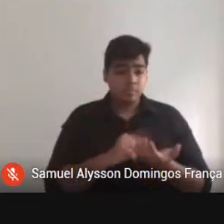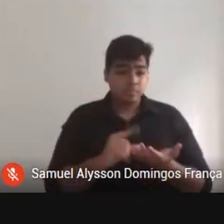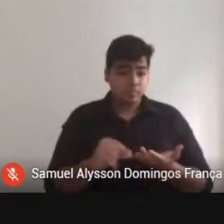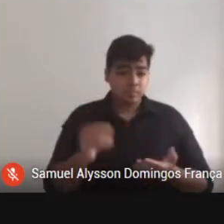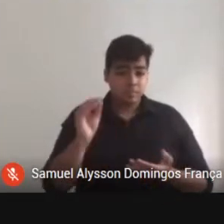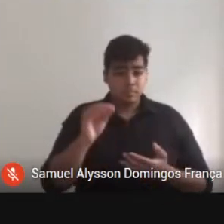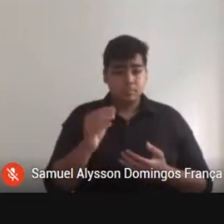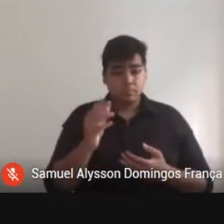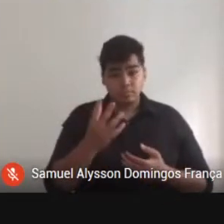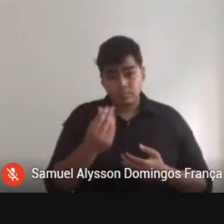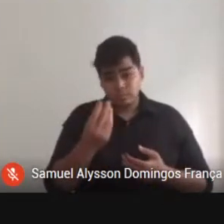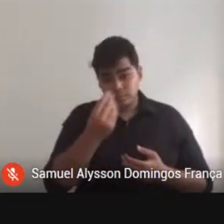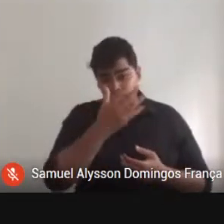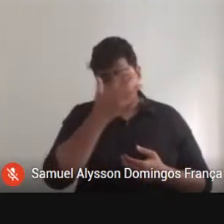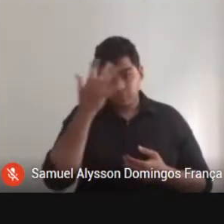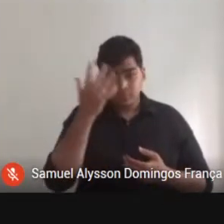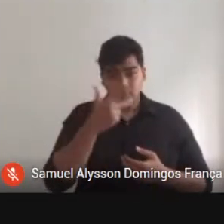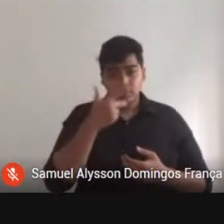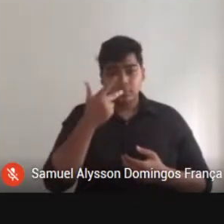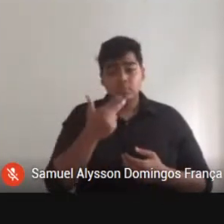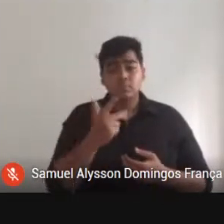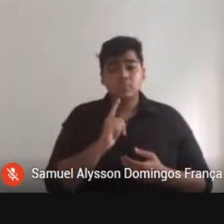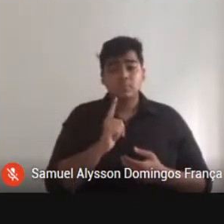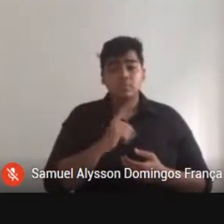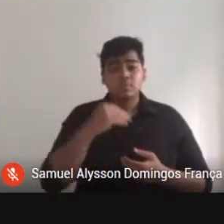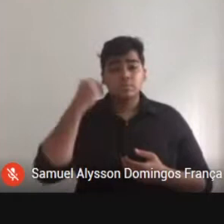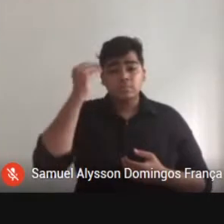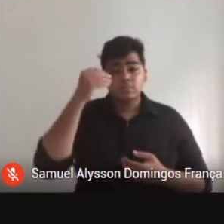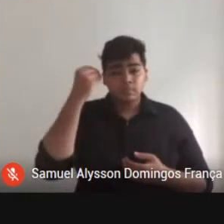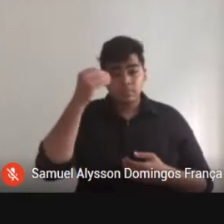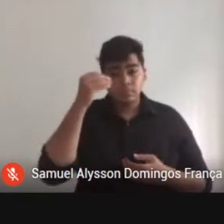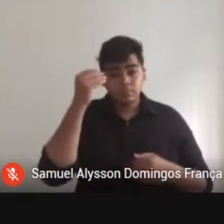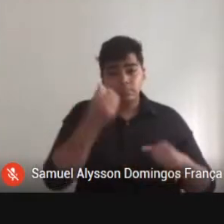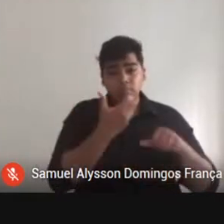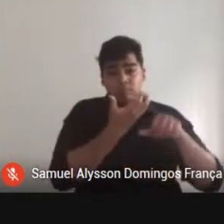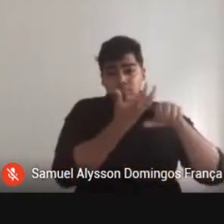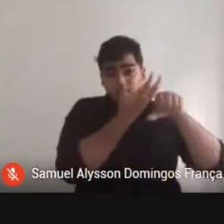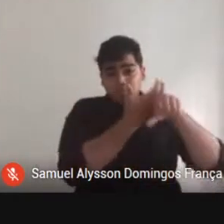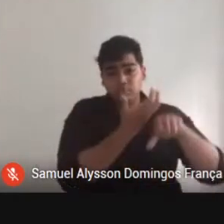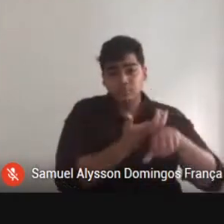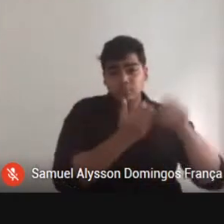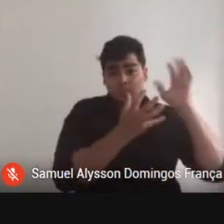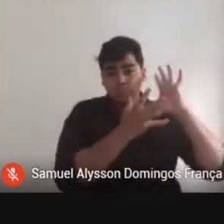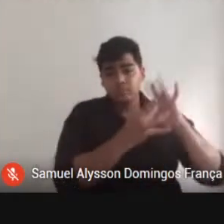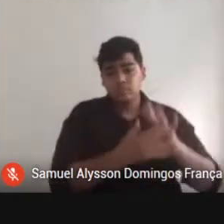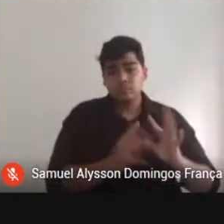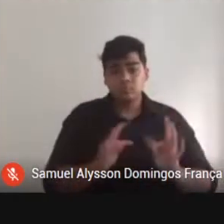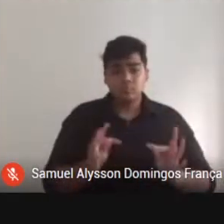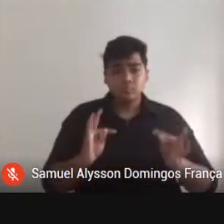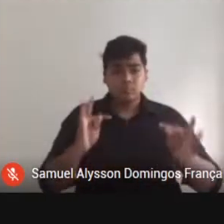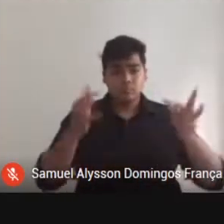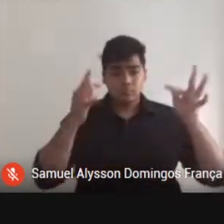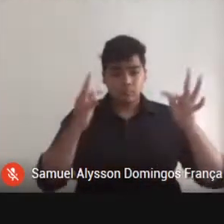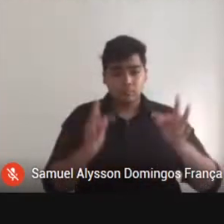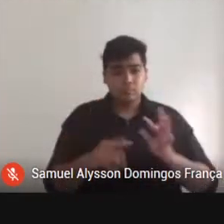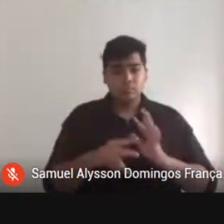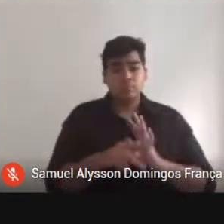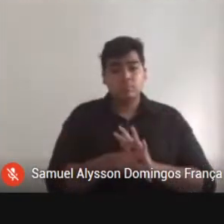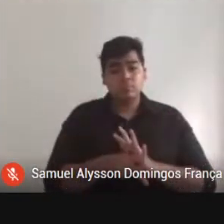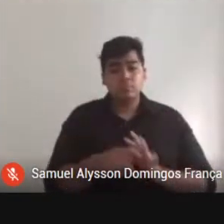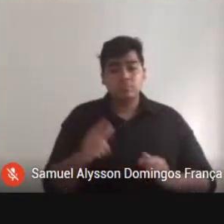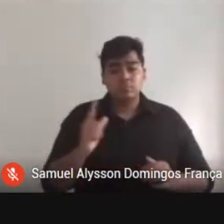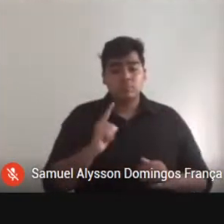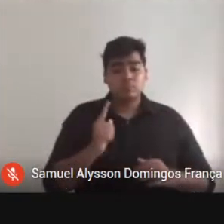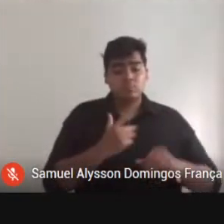gente falava da experiência transdisciplinar, ou seja, de implantação da tecnologia BIM no curso de certificações.